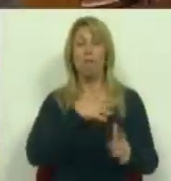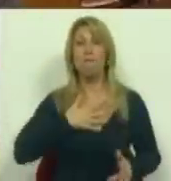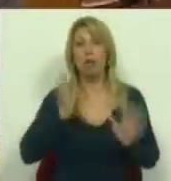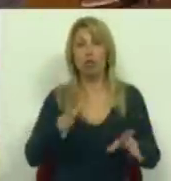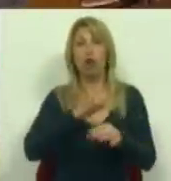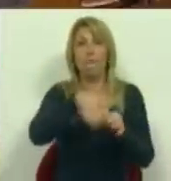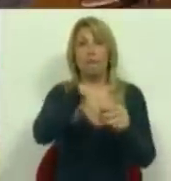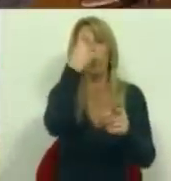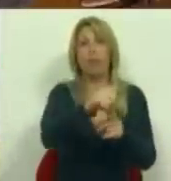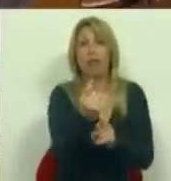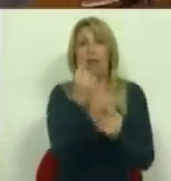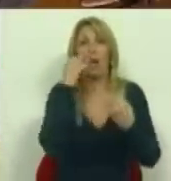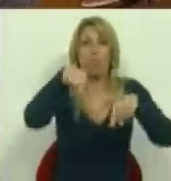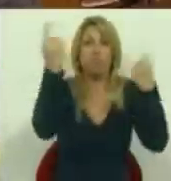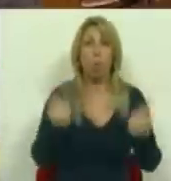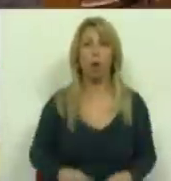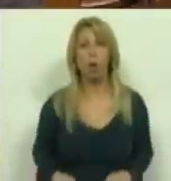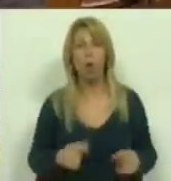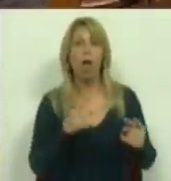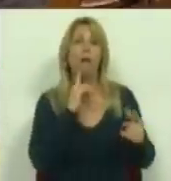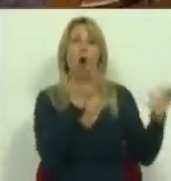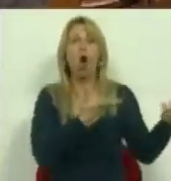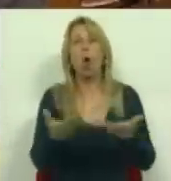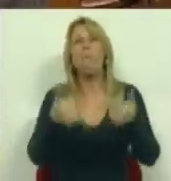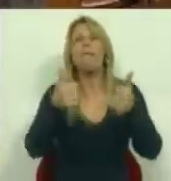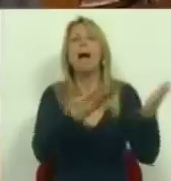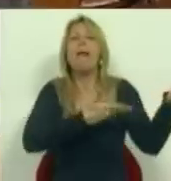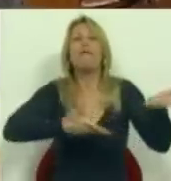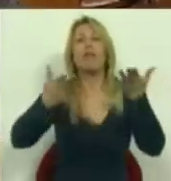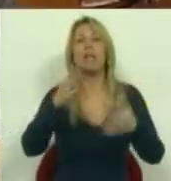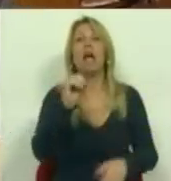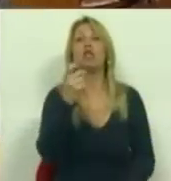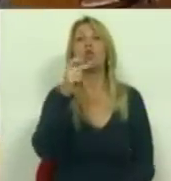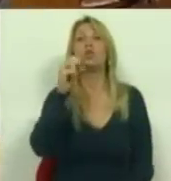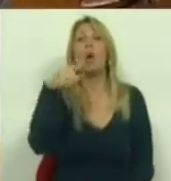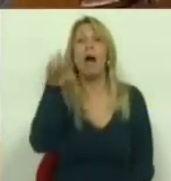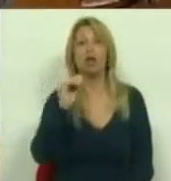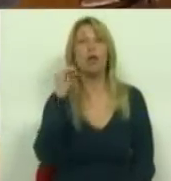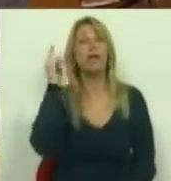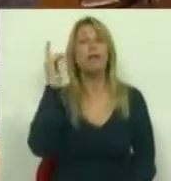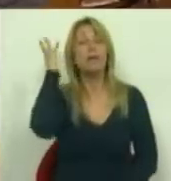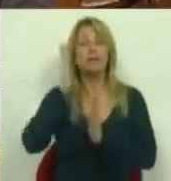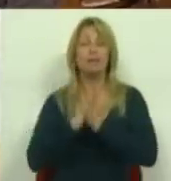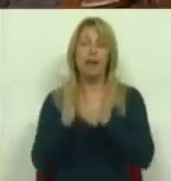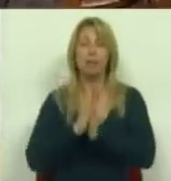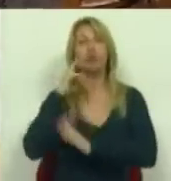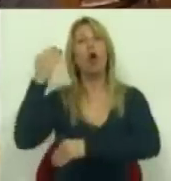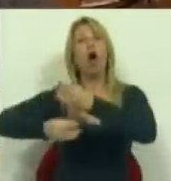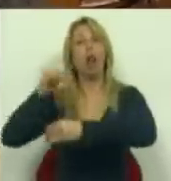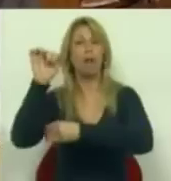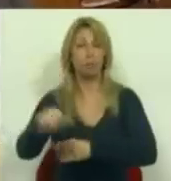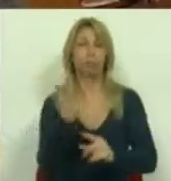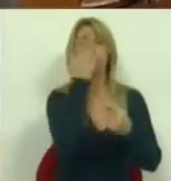públicos entre a Comissão de Boas-Vindas a Soares dos Santos, na Holanda. E são vários os exemplos. A Galp, a